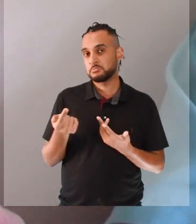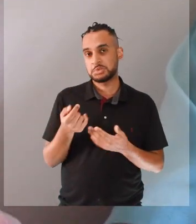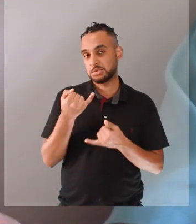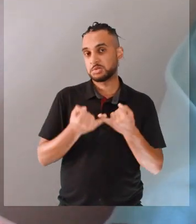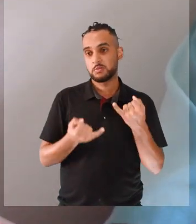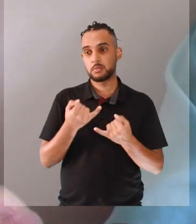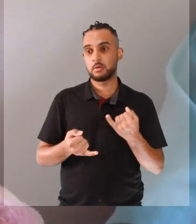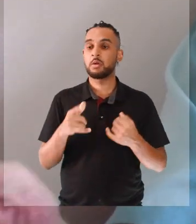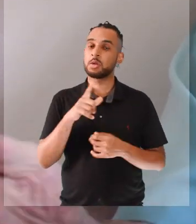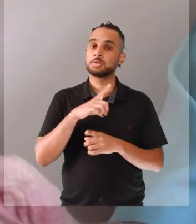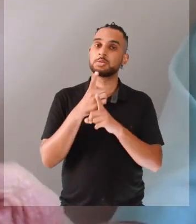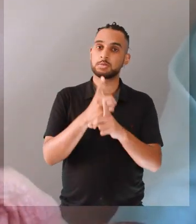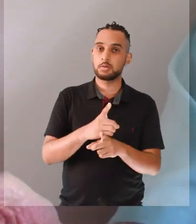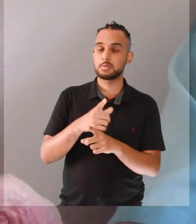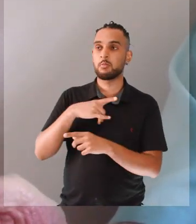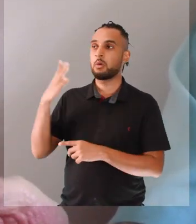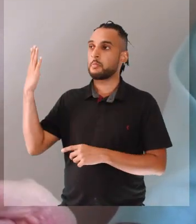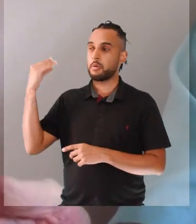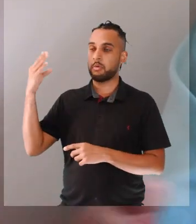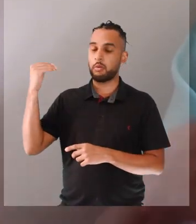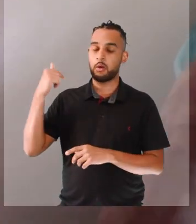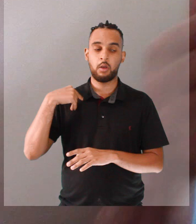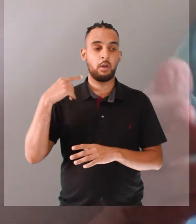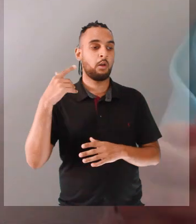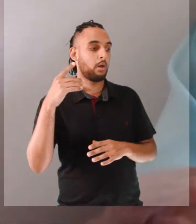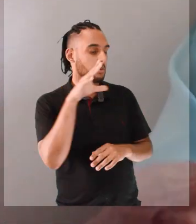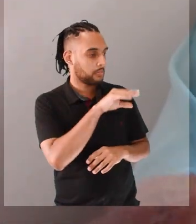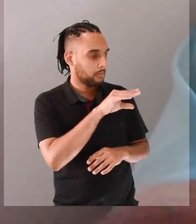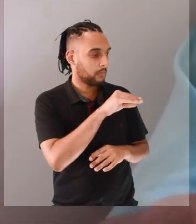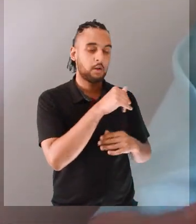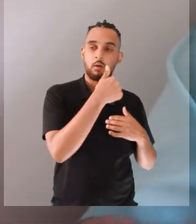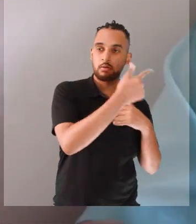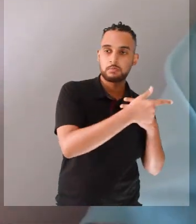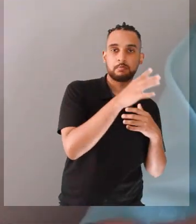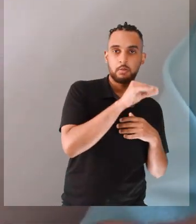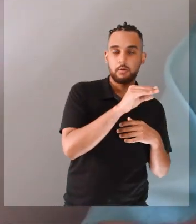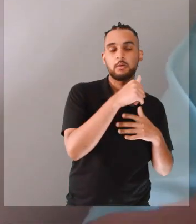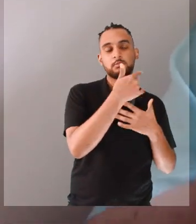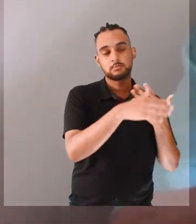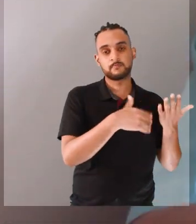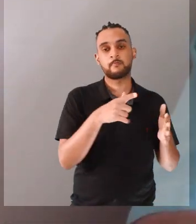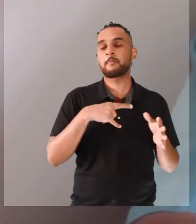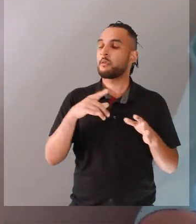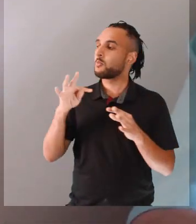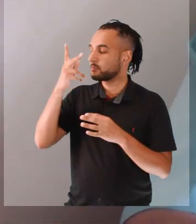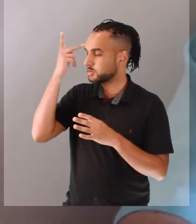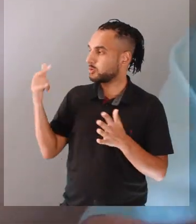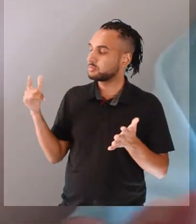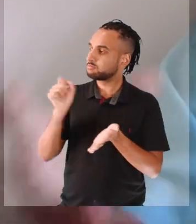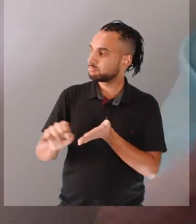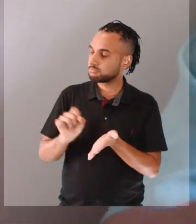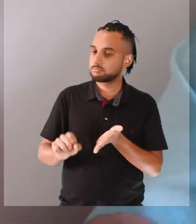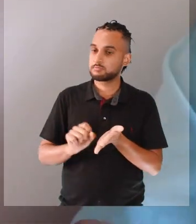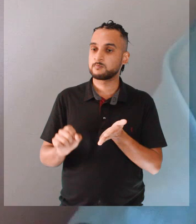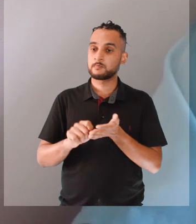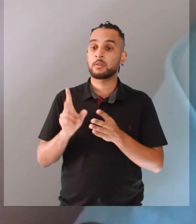dos profetas foi quase a mesma coisa. Eles tinham discípulos que ouviram e passaram, e alguém finalmente